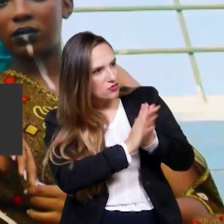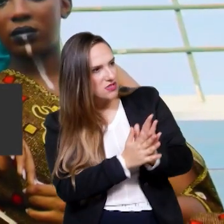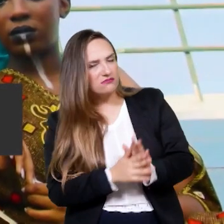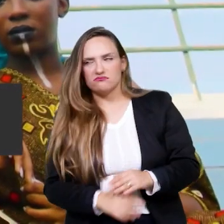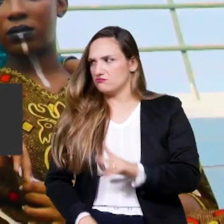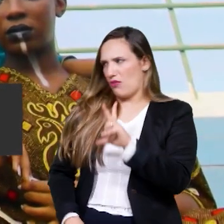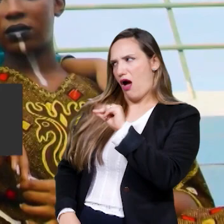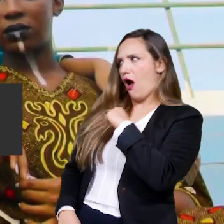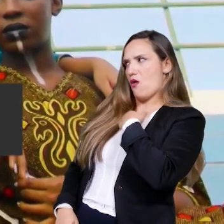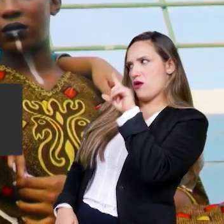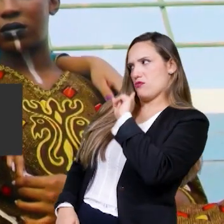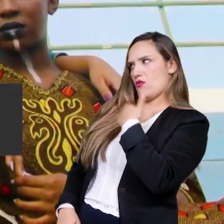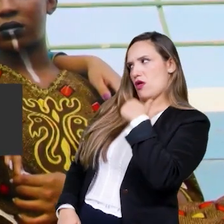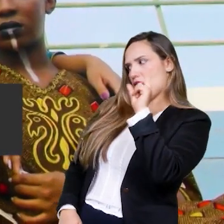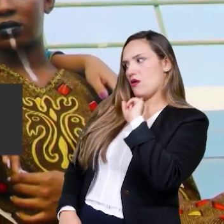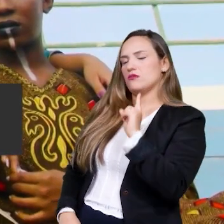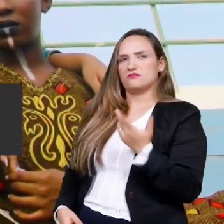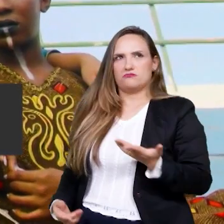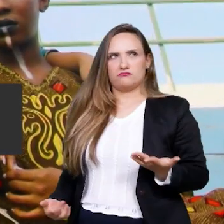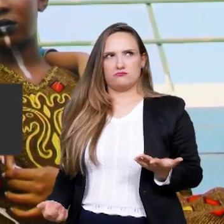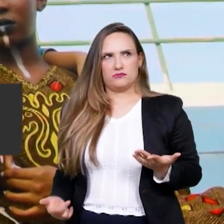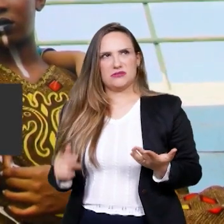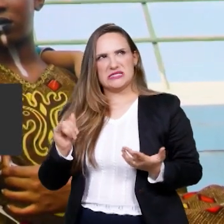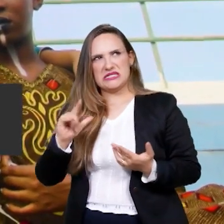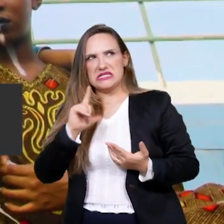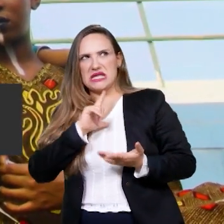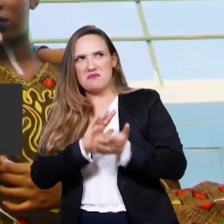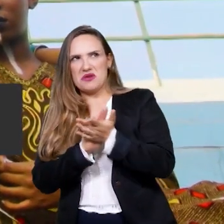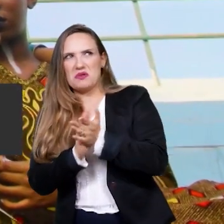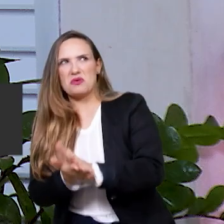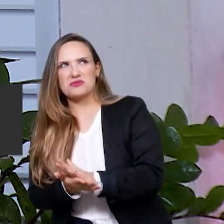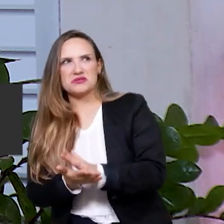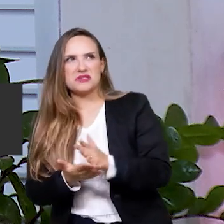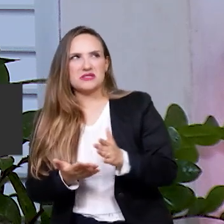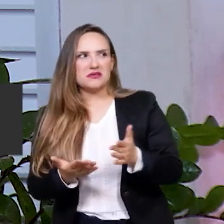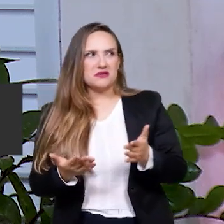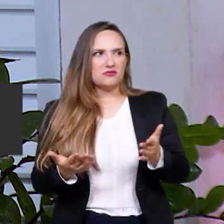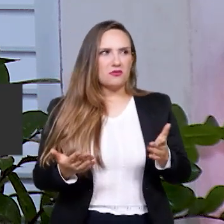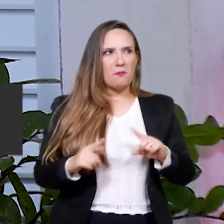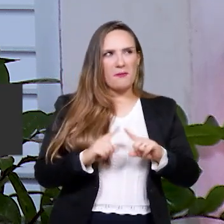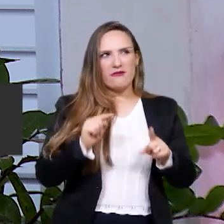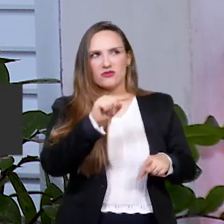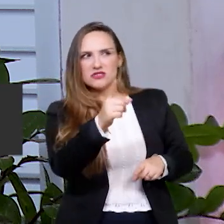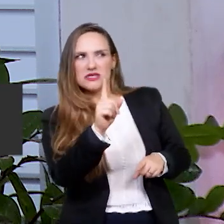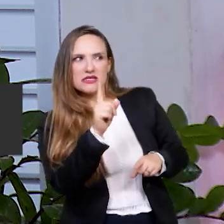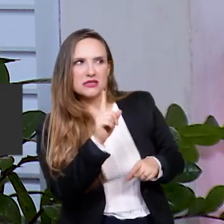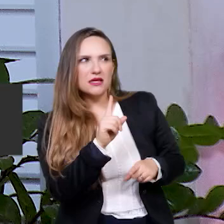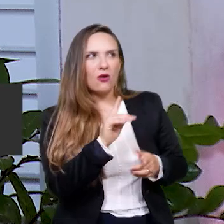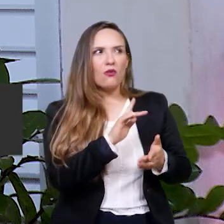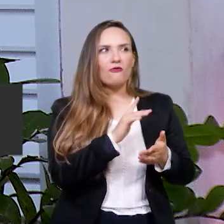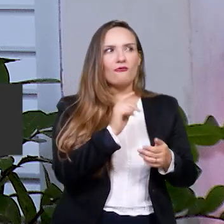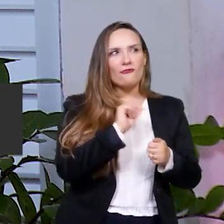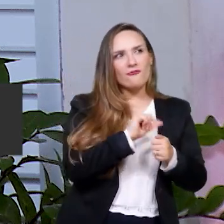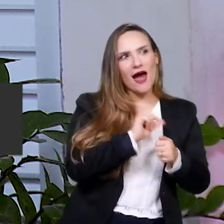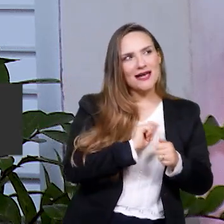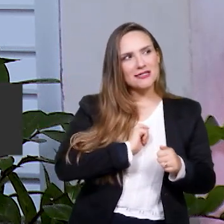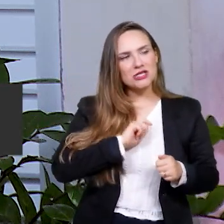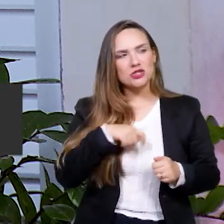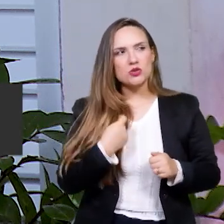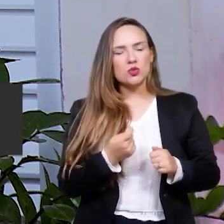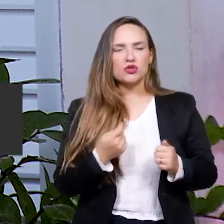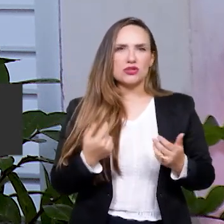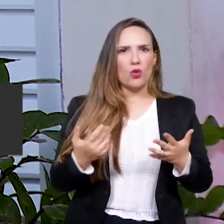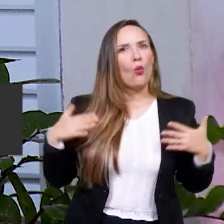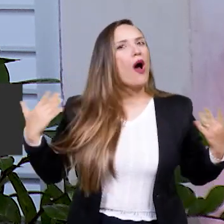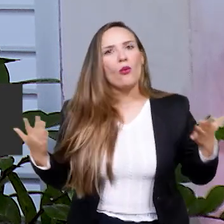Não assumem. É velado. Então, quer dizer, se existe o racismo, mas se as pessoas não são racistas, quem pratica o racismo? Na verdade, o racismo existe e são essas pessoas